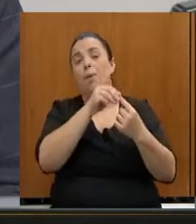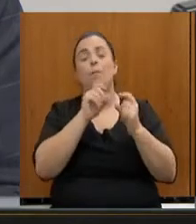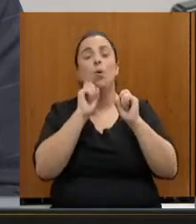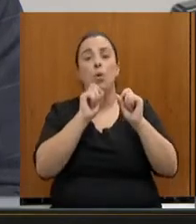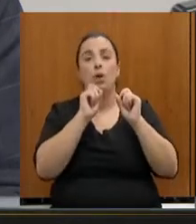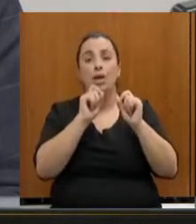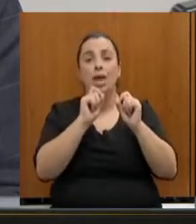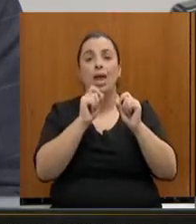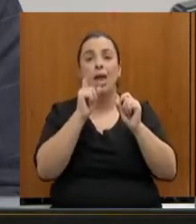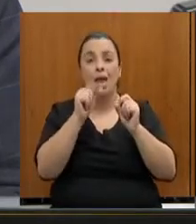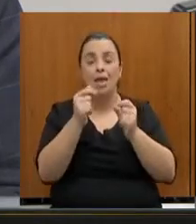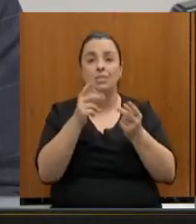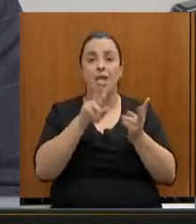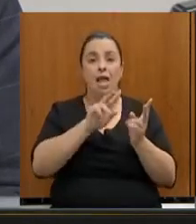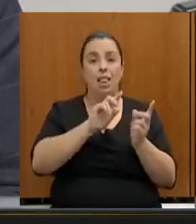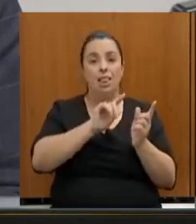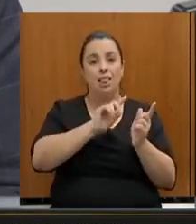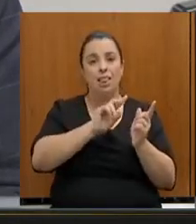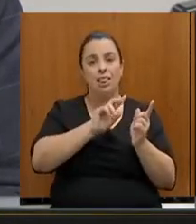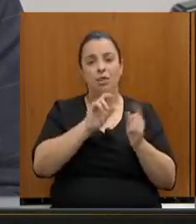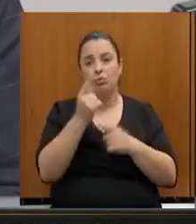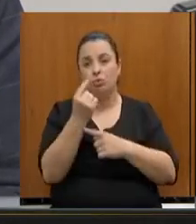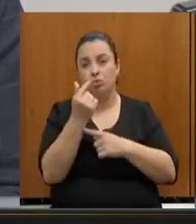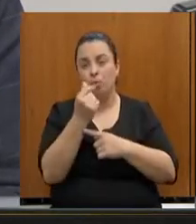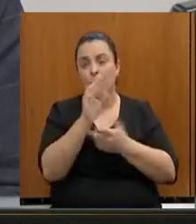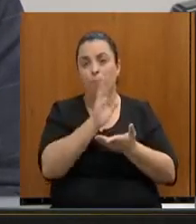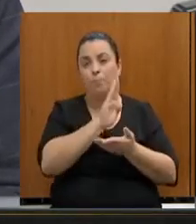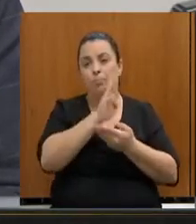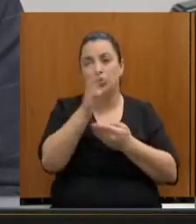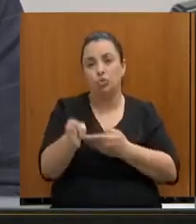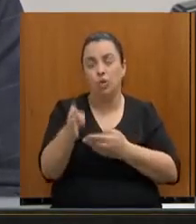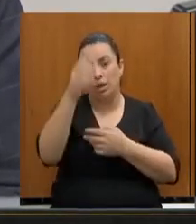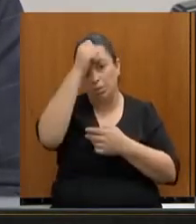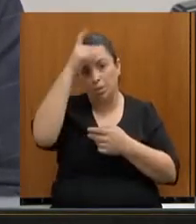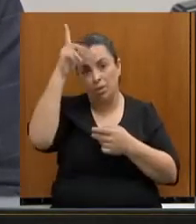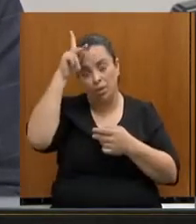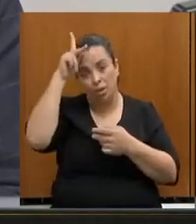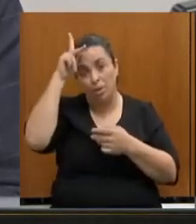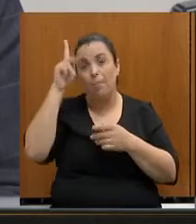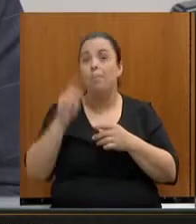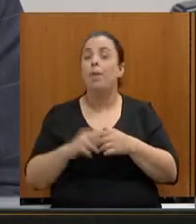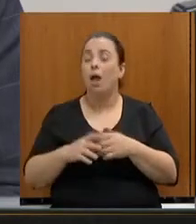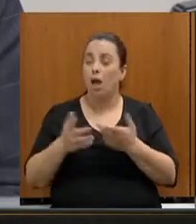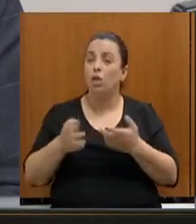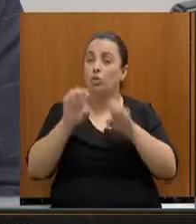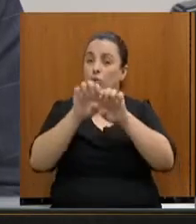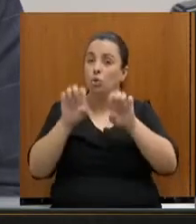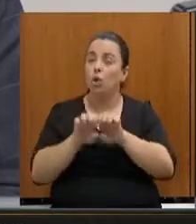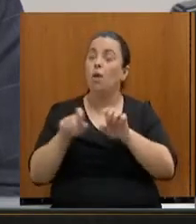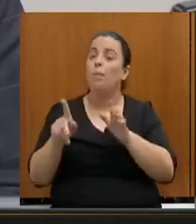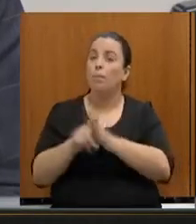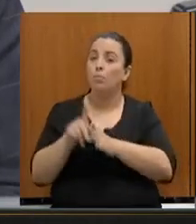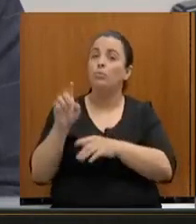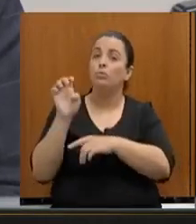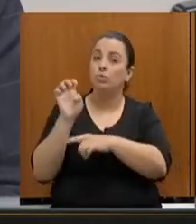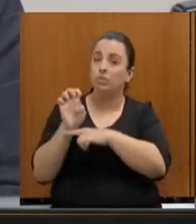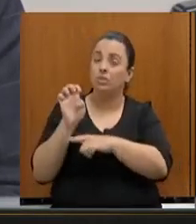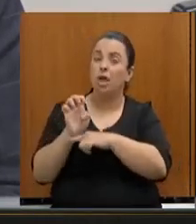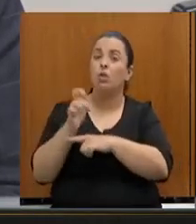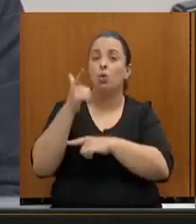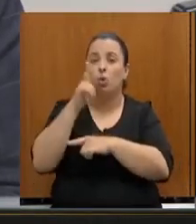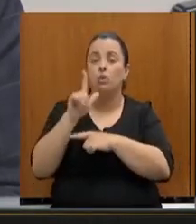transferência especial para aliviar tanto a estrutura do estado e fazer com que esse alívio